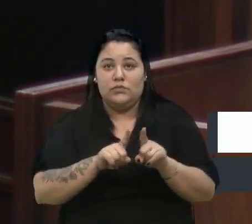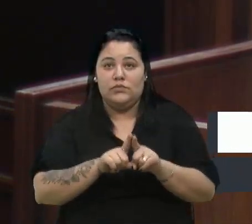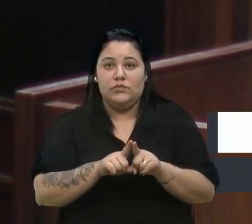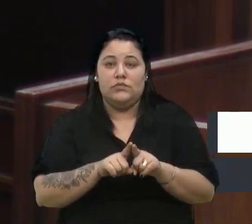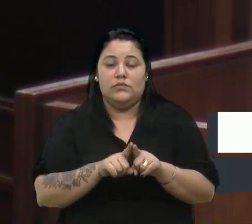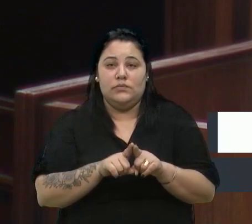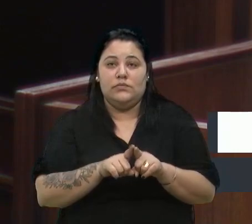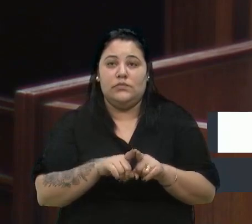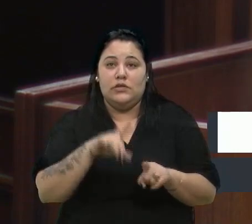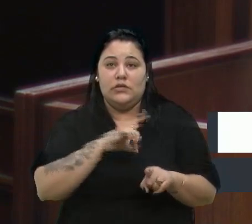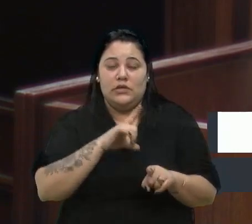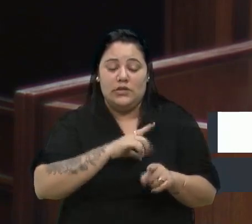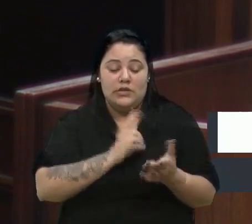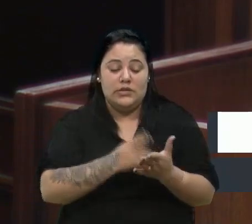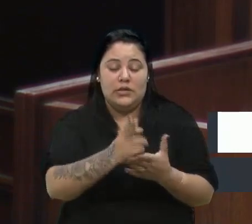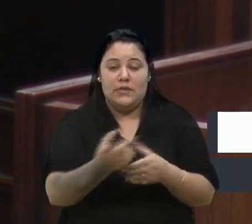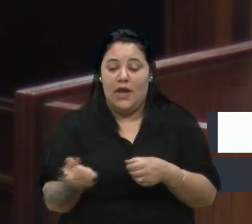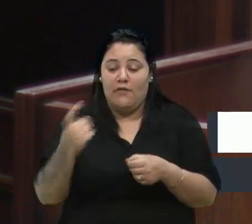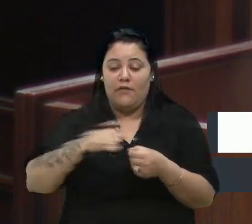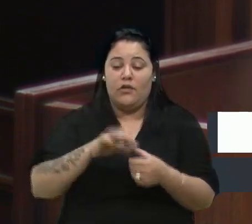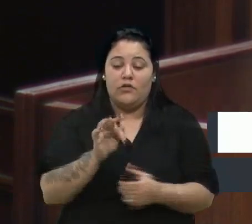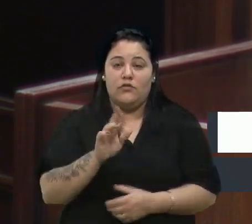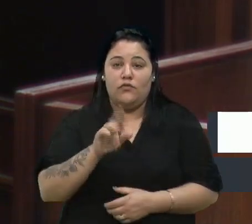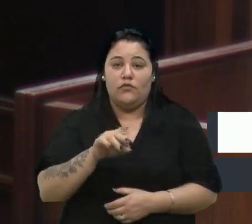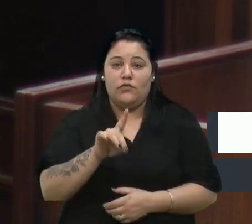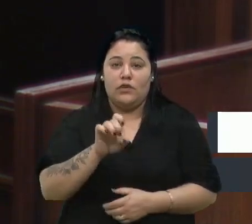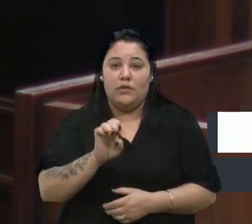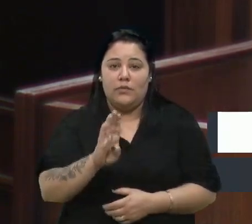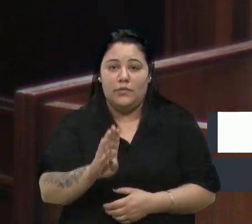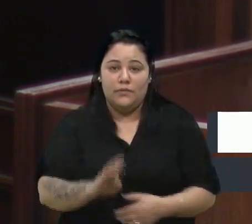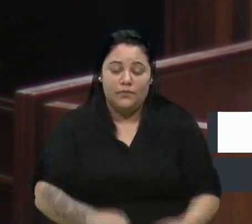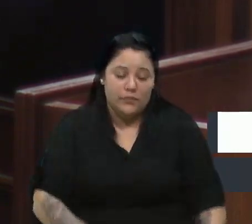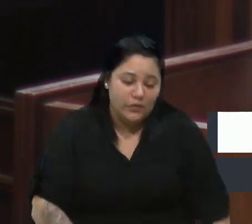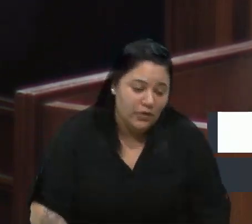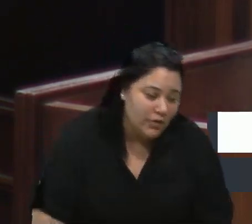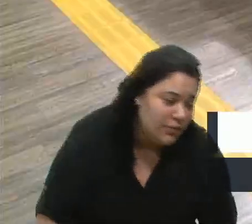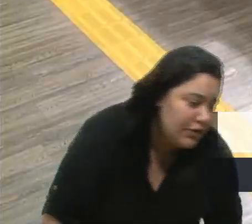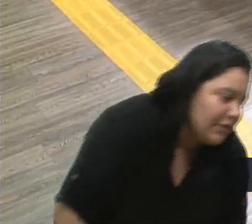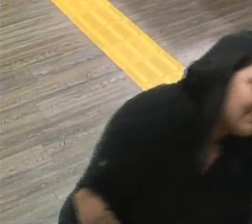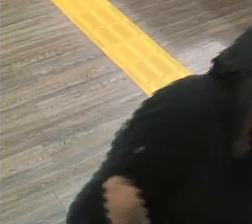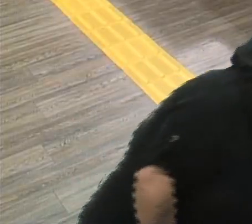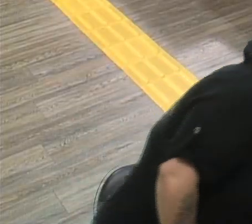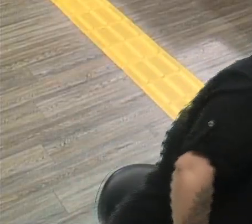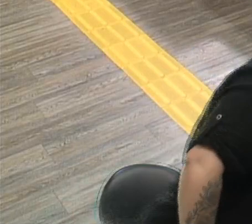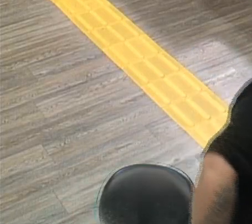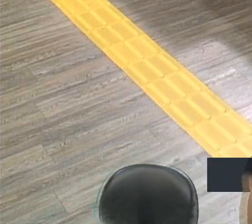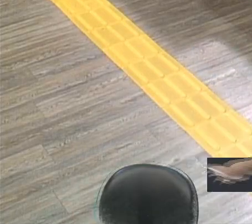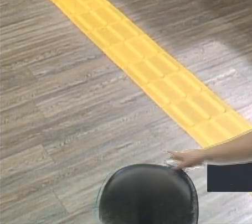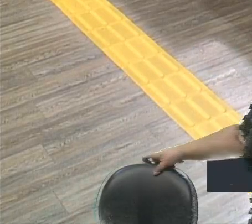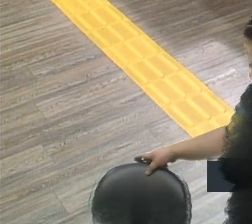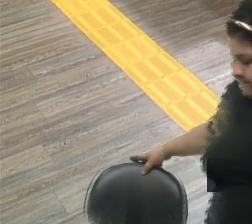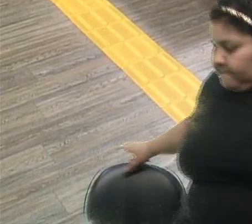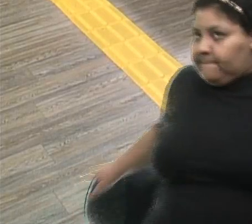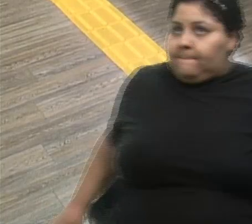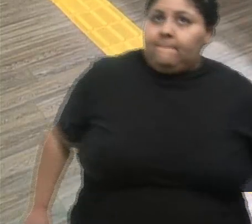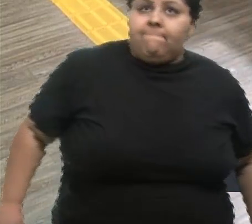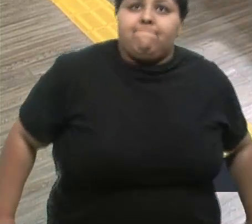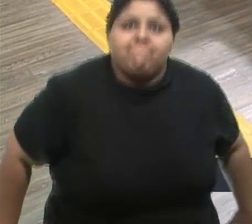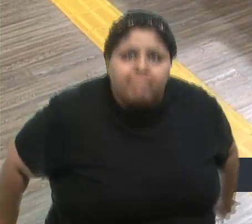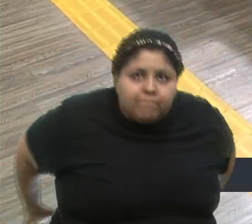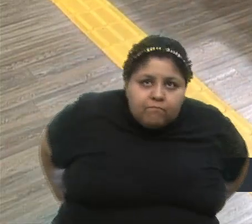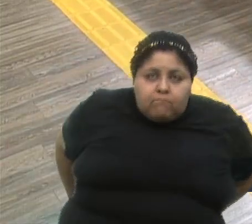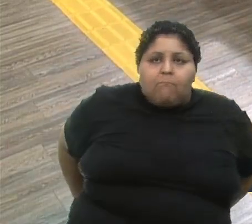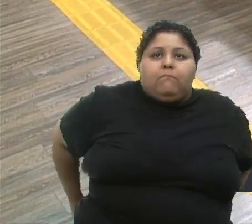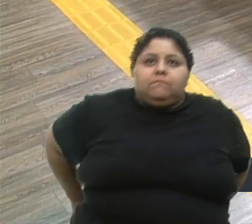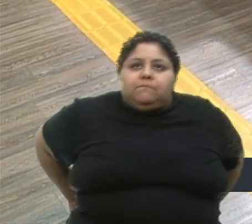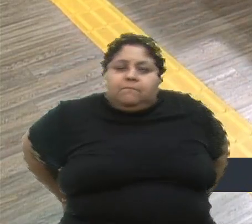tenhamos sempre o recurso do Fundeb. Seu a parte, nobre colega. Obrigado, presidente D'Ambrosio. Presidente D'Ambrosio, como eu fico feliz